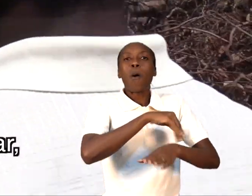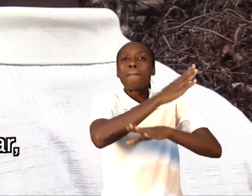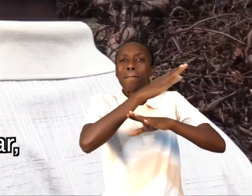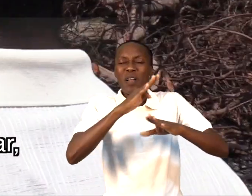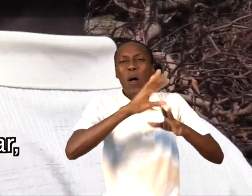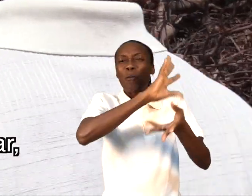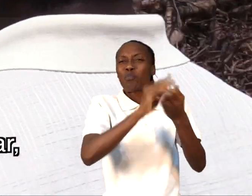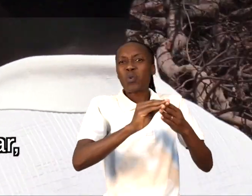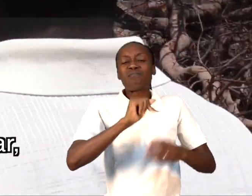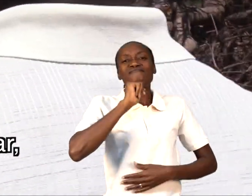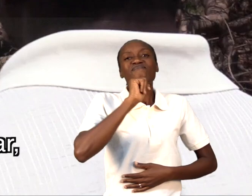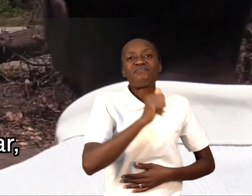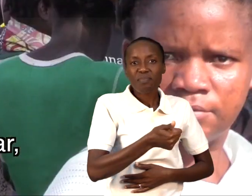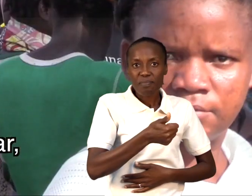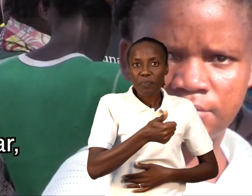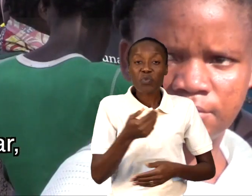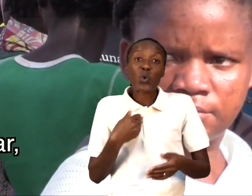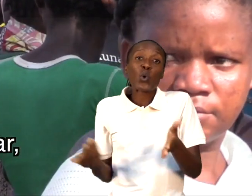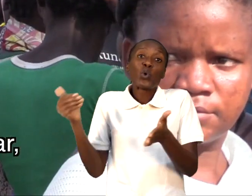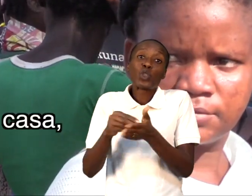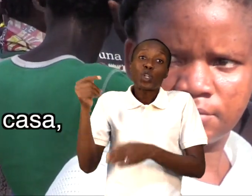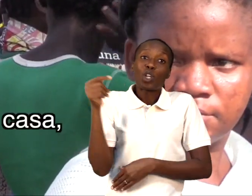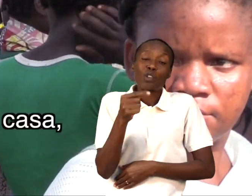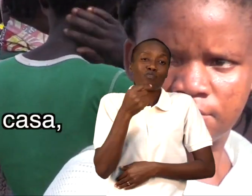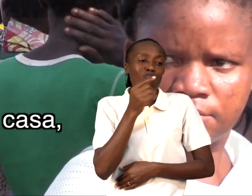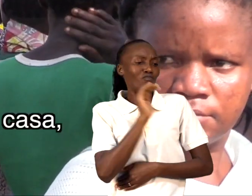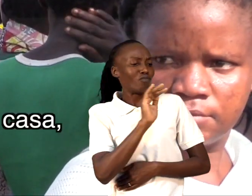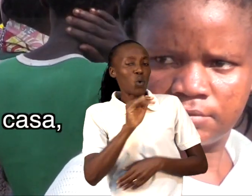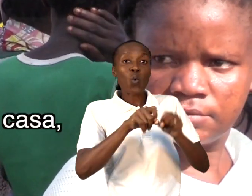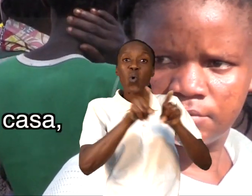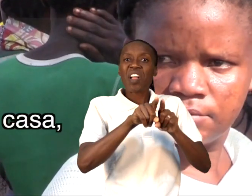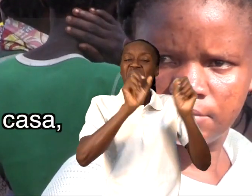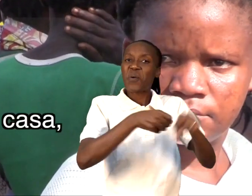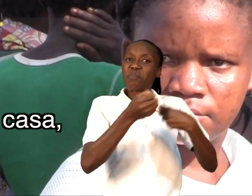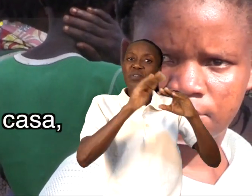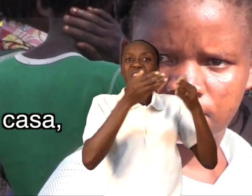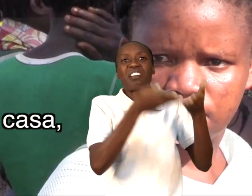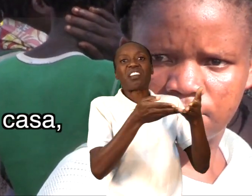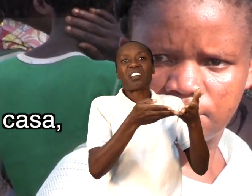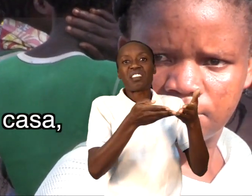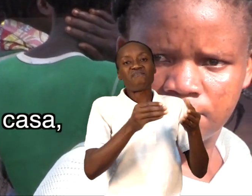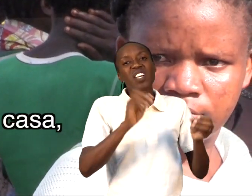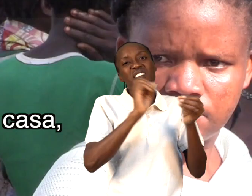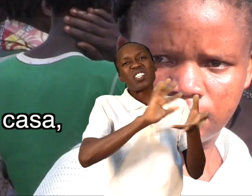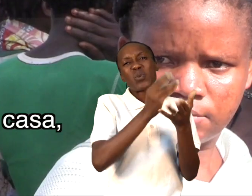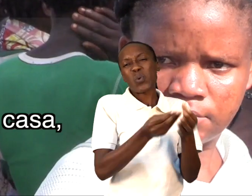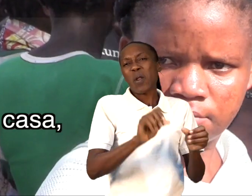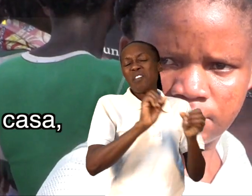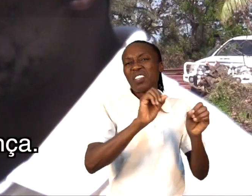Eu, quando chego lá, eu digo, colegas, aqui não temos como ficar. Se o hospital foi derrubado, imagina a casa. Aqui vamos